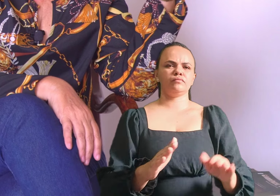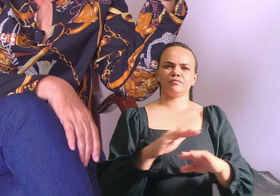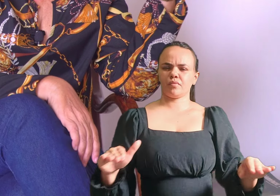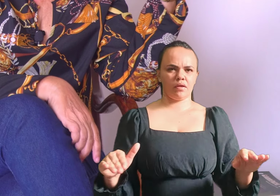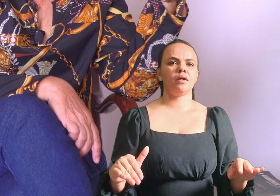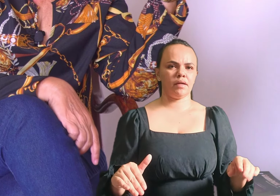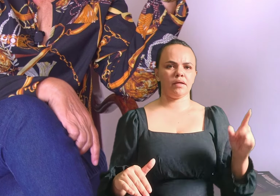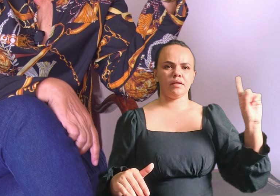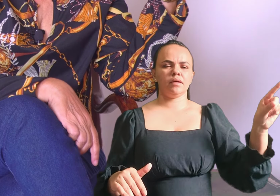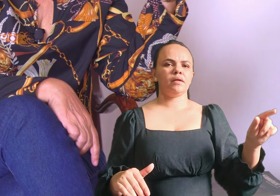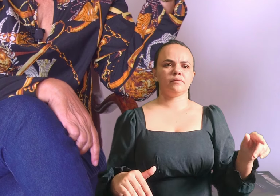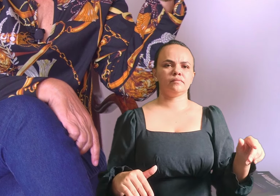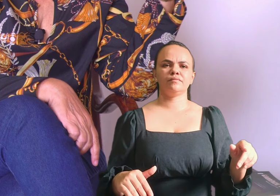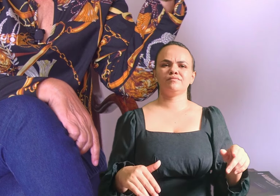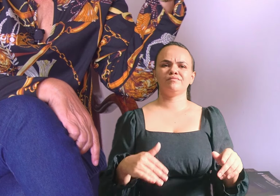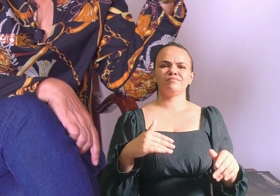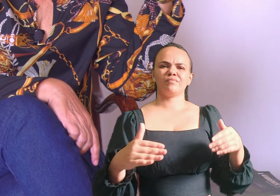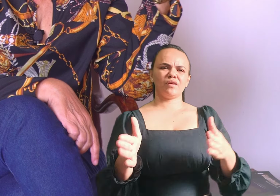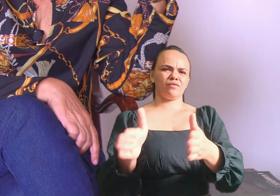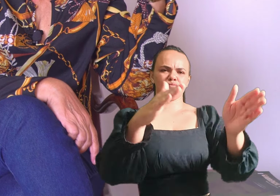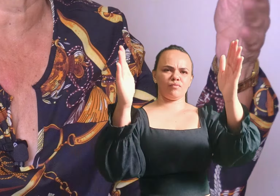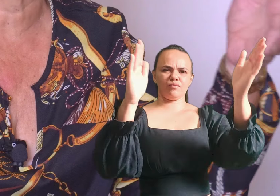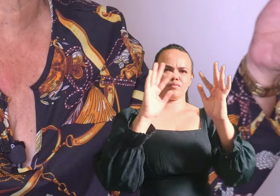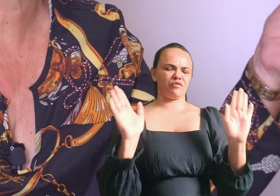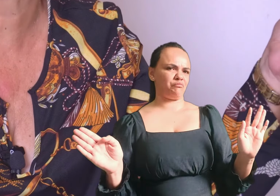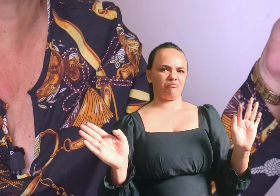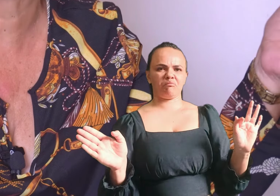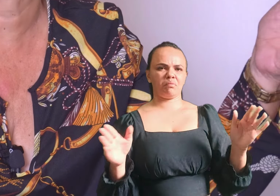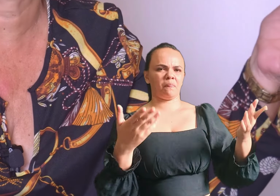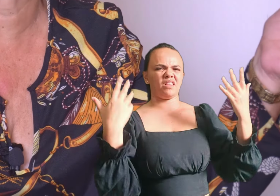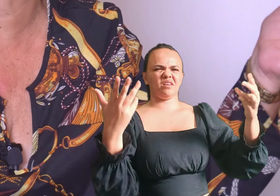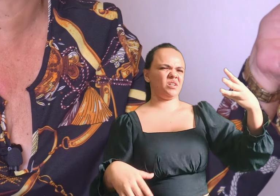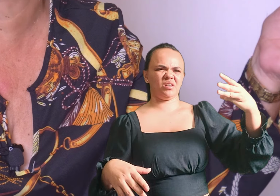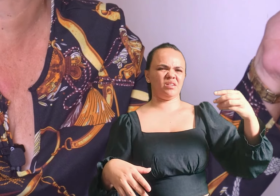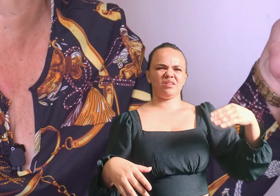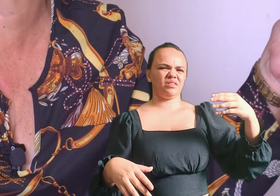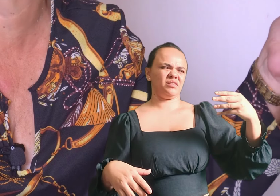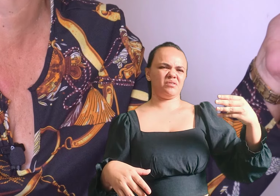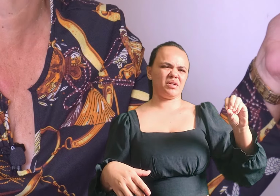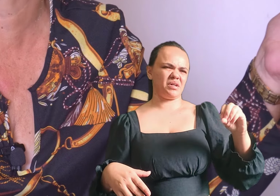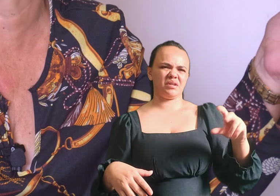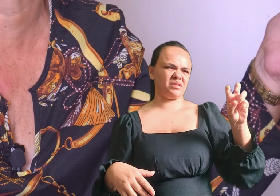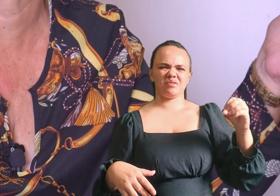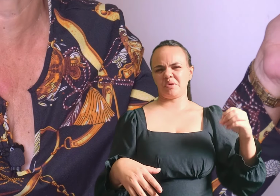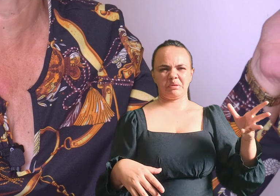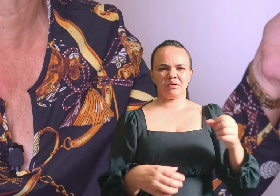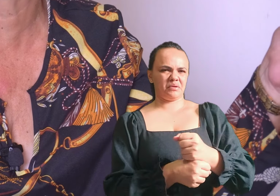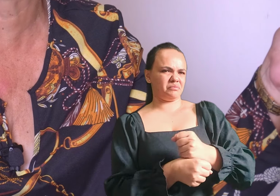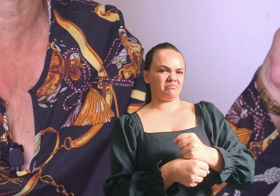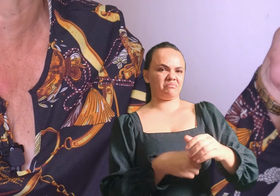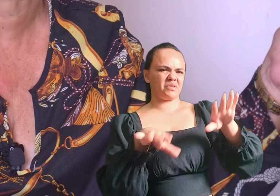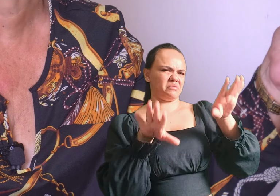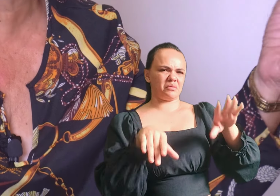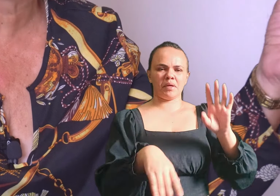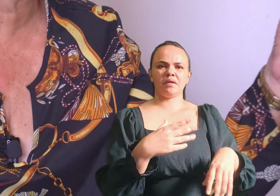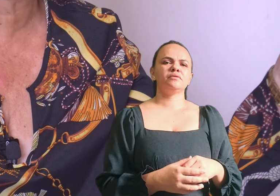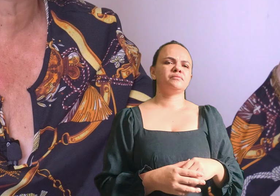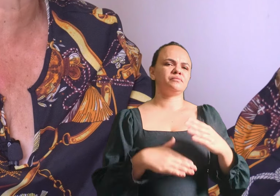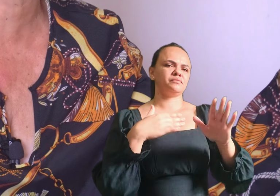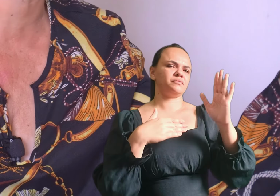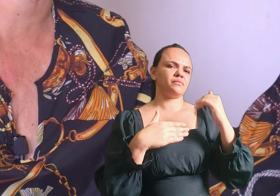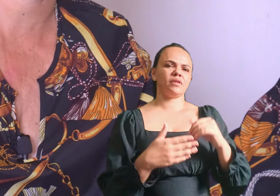dizer assim é uma via que foi feita o quê 30 40 50 anos Talvez um pouco mais vamos